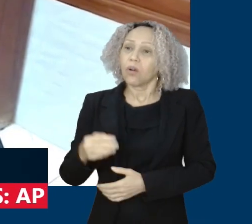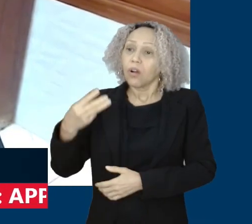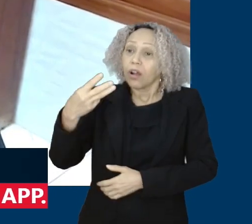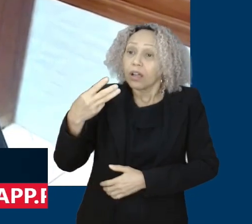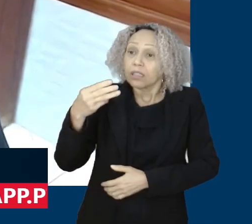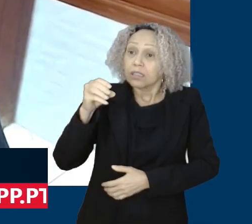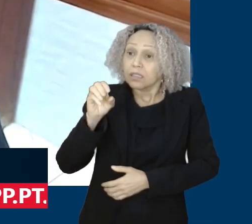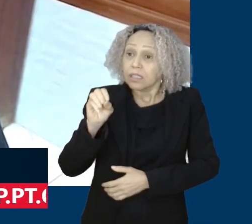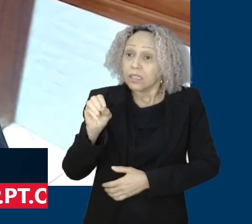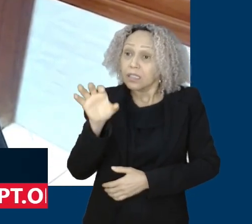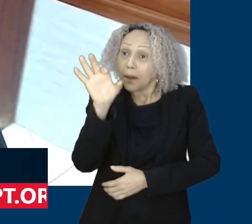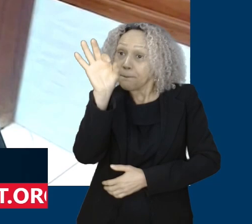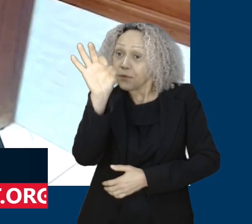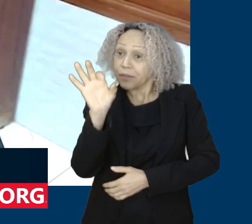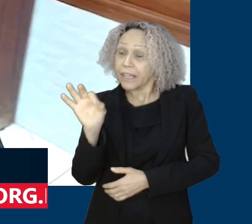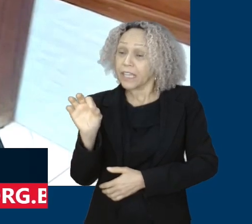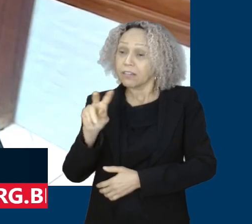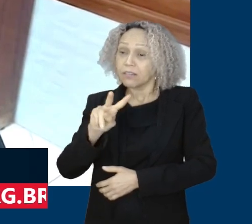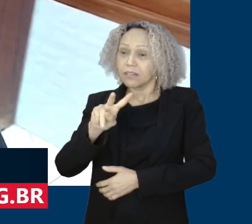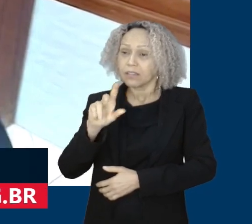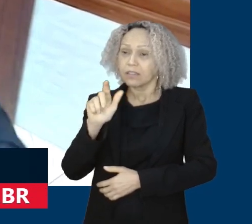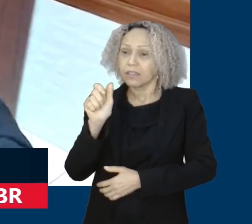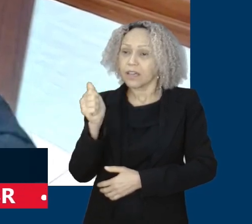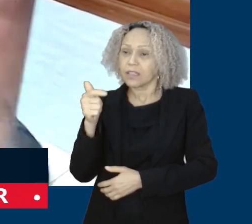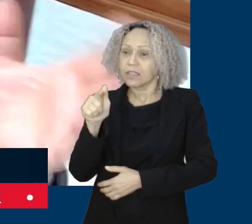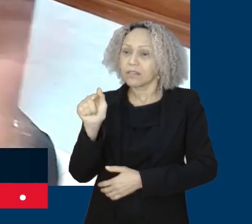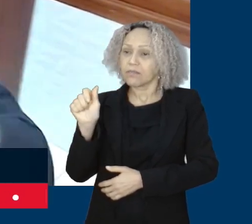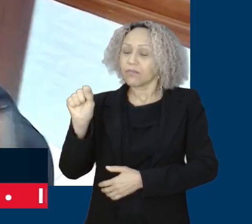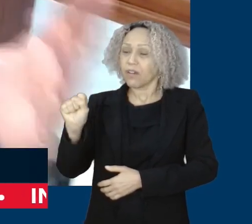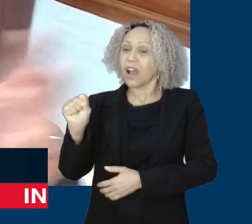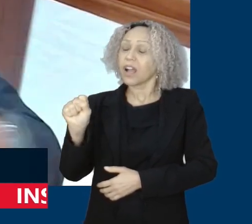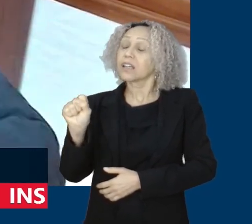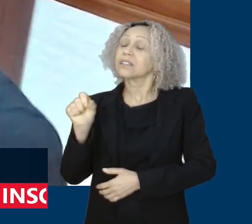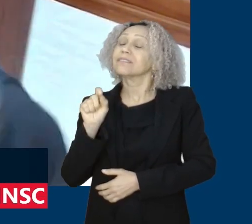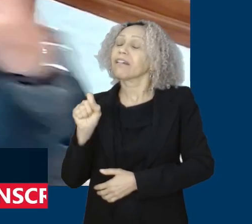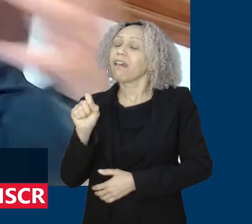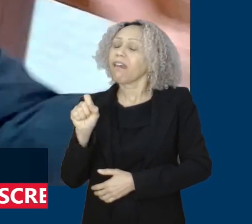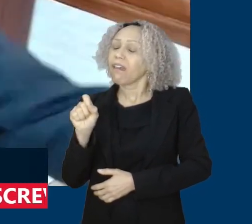essa provocação positiva que você faz, que se deixa só na boa